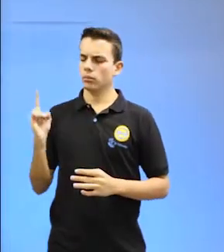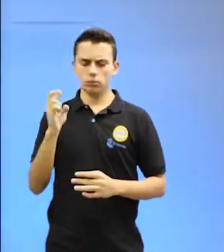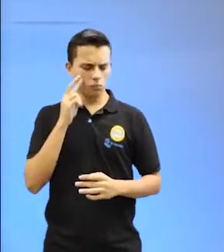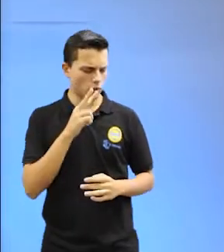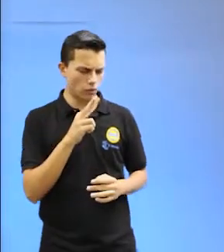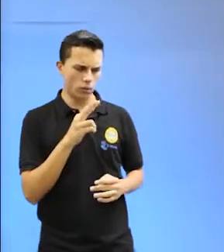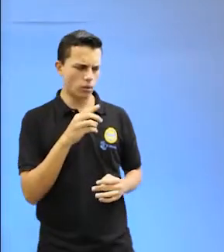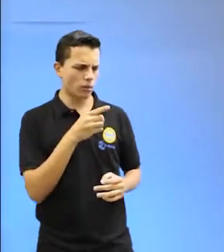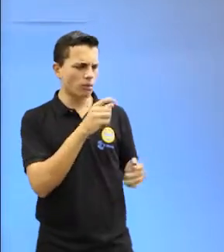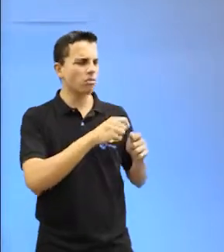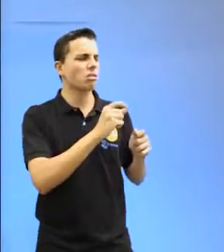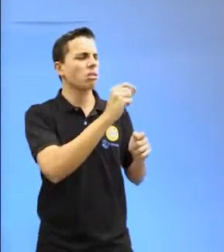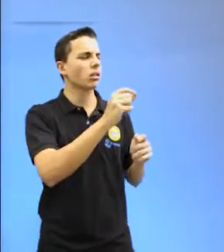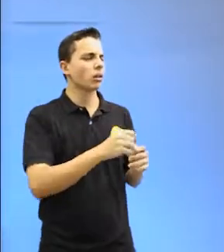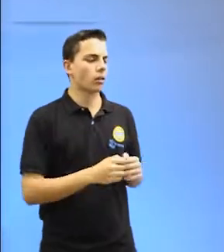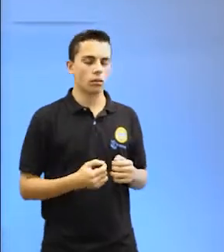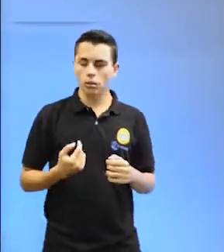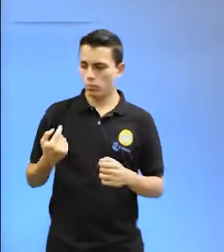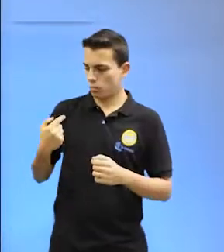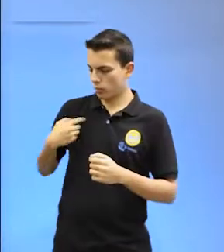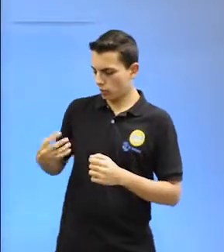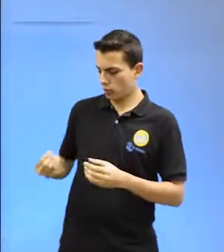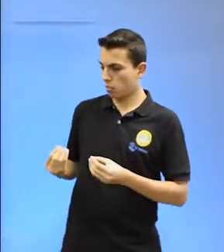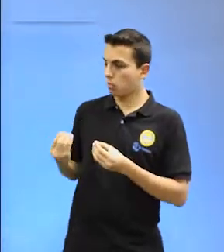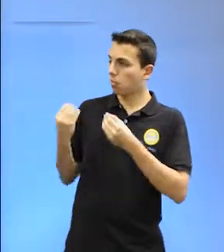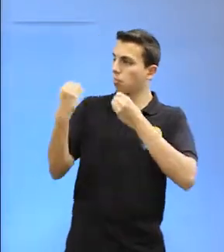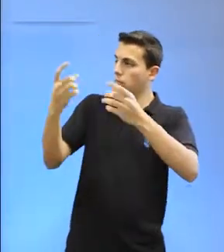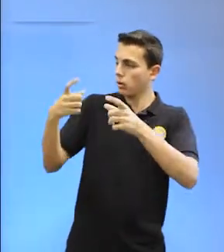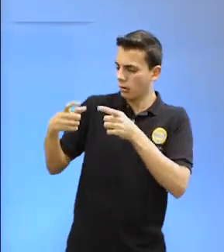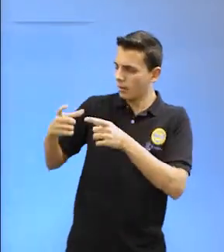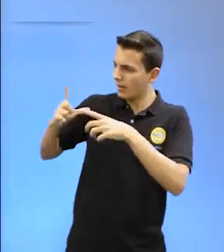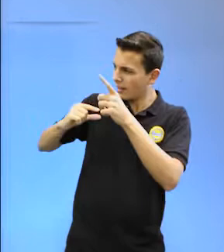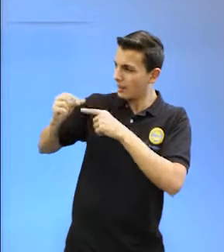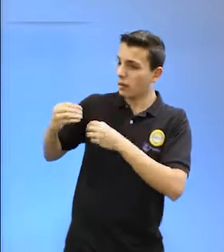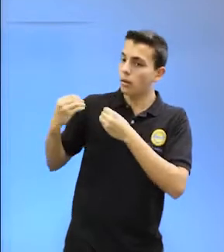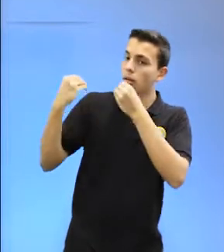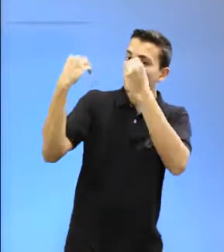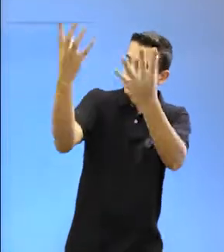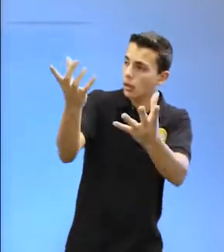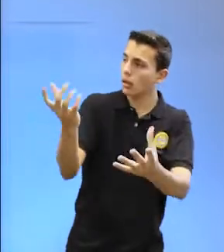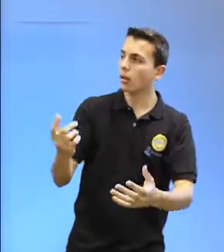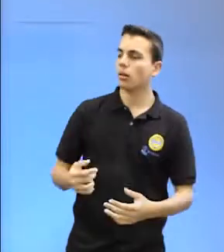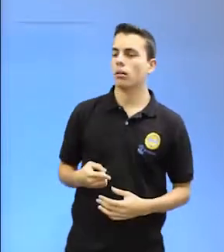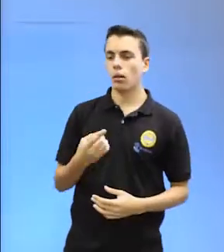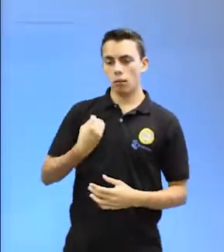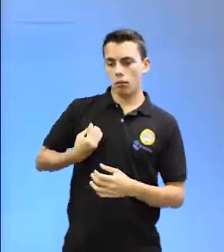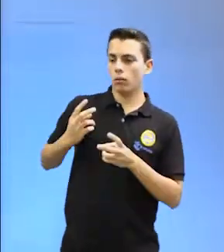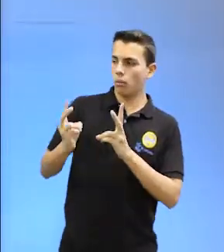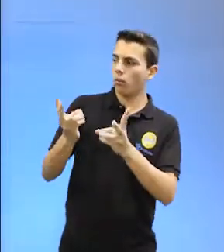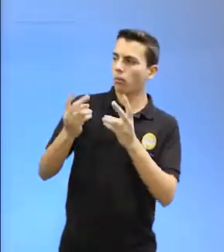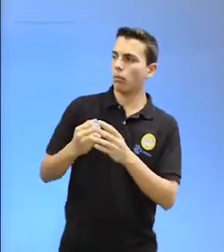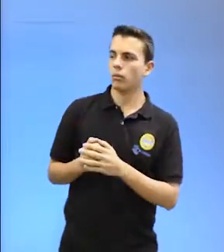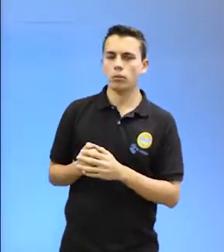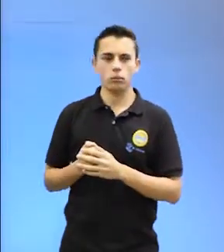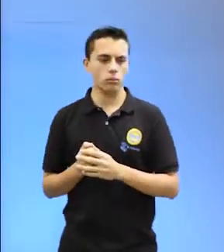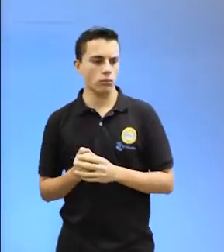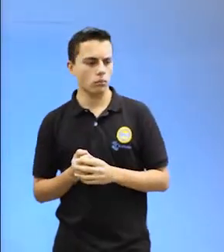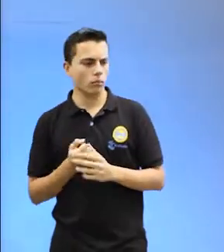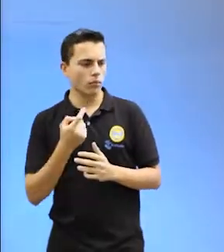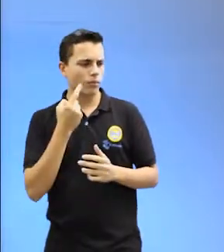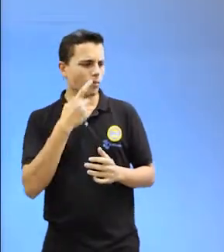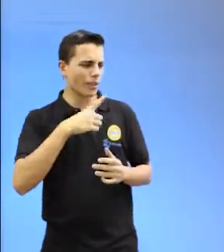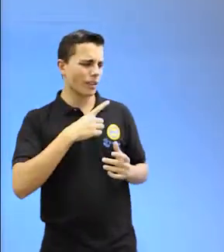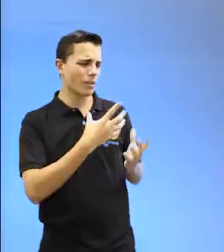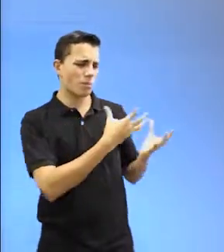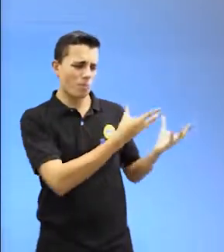olhou e falou, ah, você não está vendo? Eu estou jogando a estrela, devolvendo para o mar. Ele falou, mas olha quanta estrela tem só nessa praia, imagina no